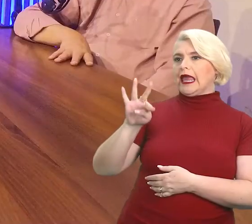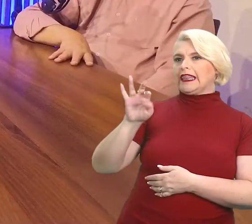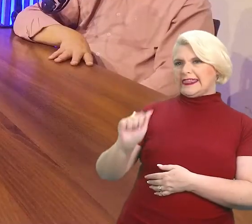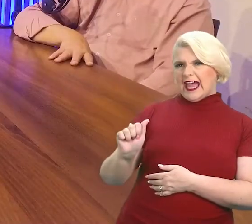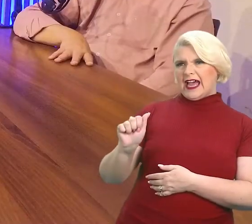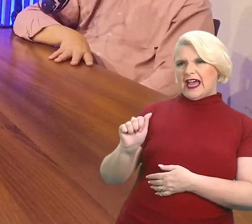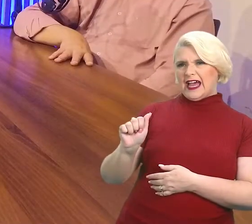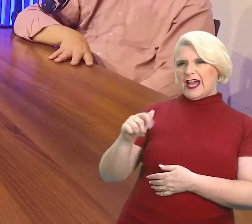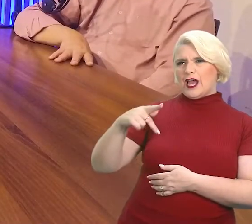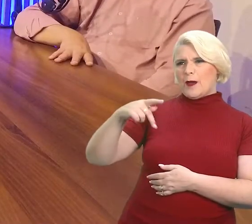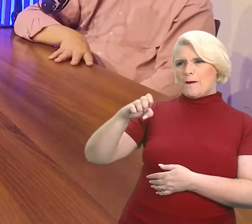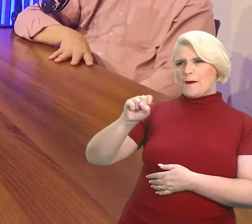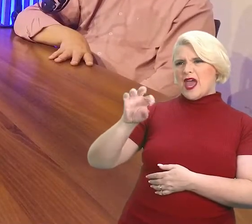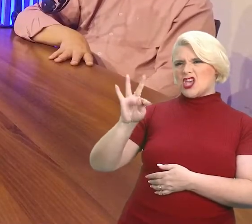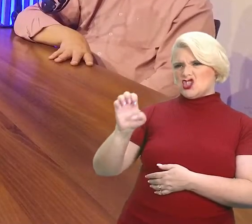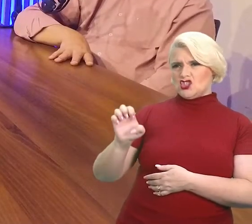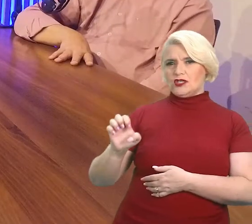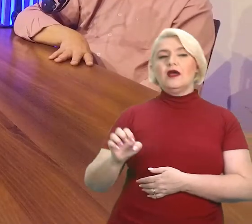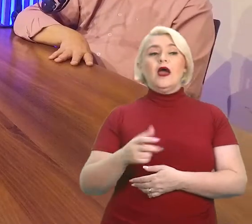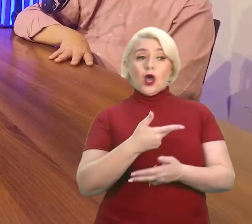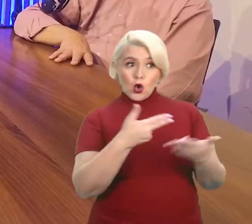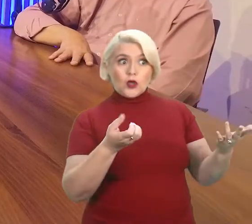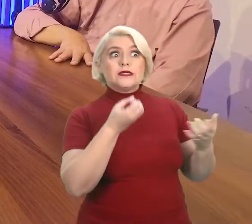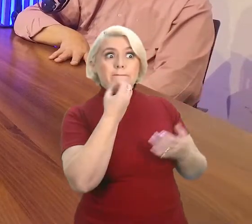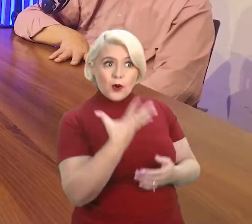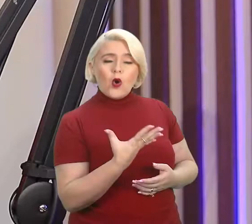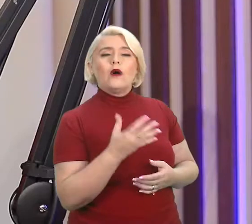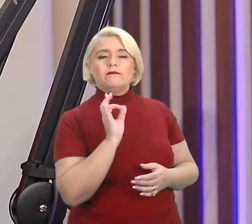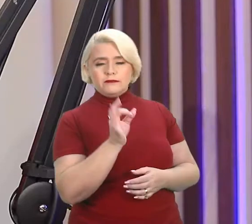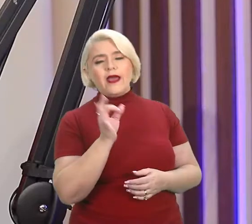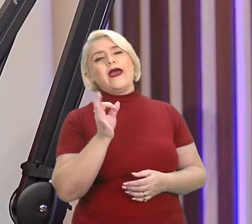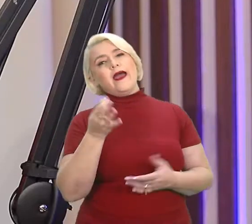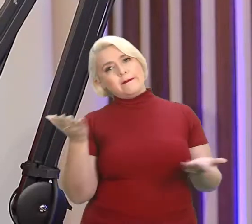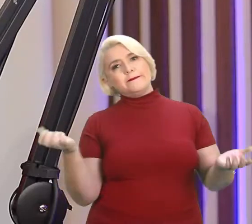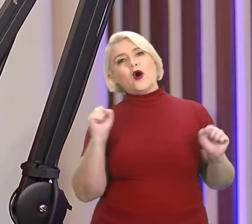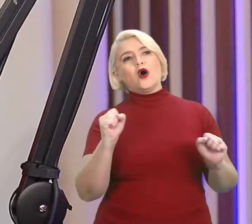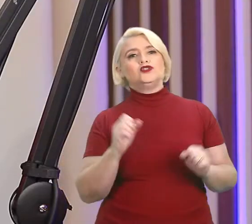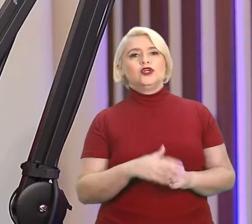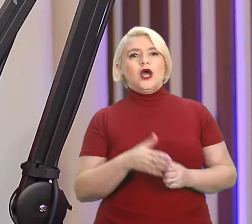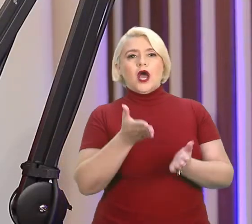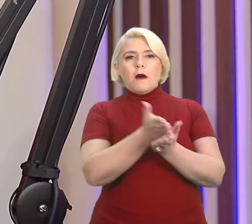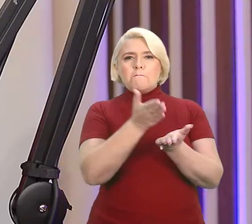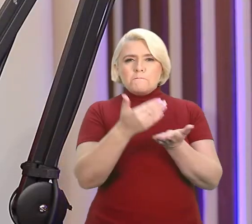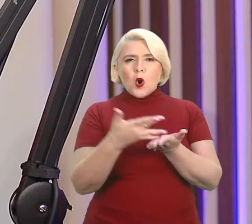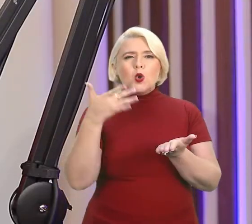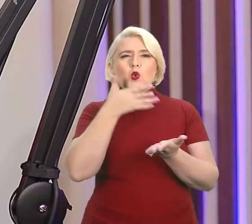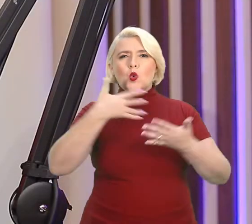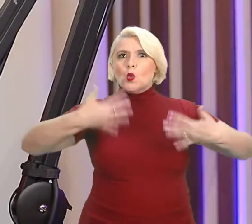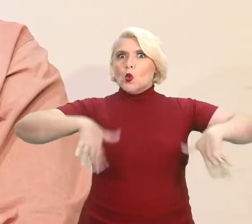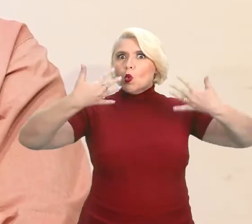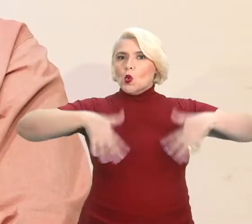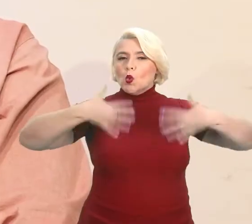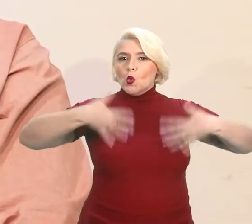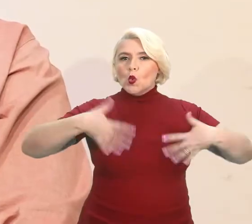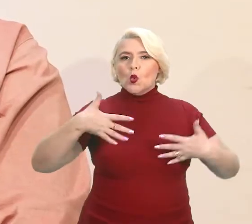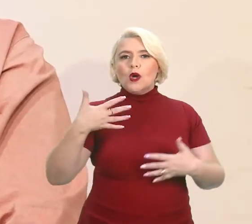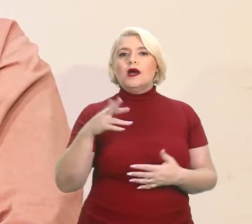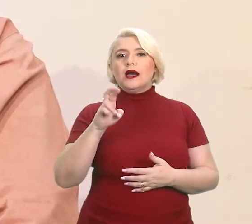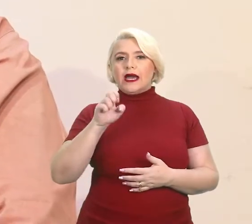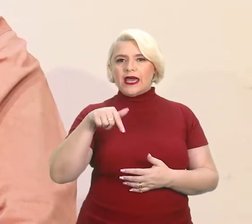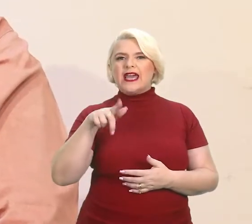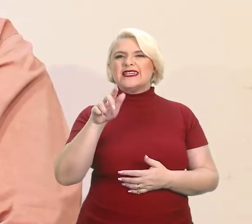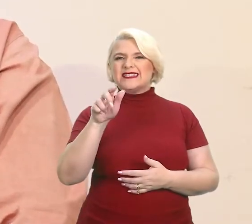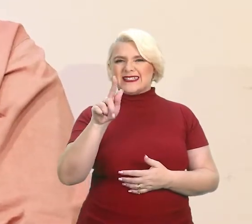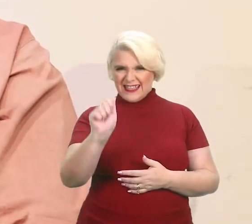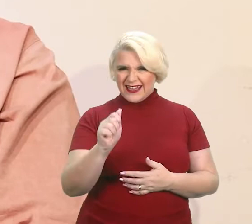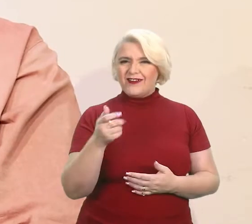peste. Pode ser uma coisa boa. Rensga. Nossa, que bolo gostoso. Nossa, rensga. Eita peste, que